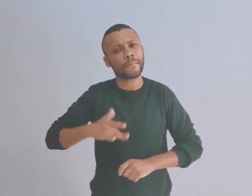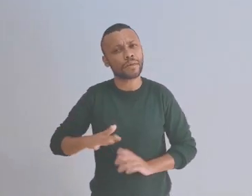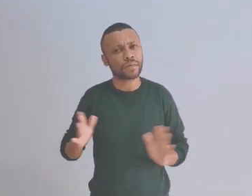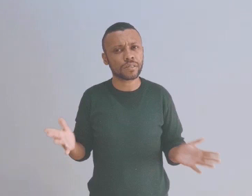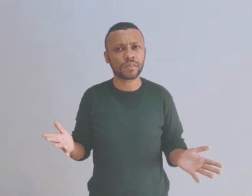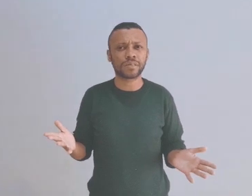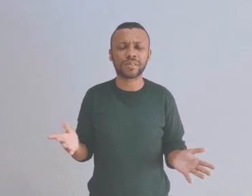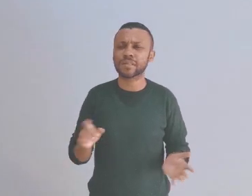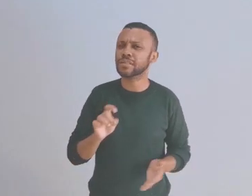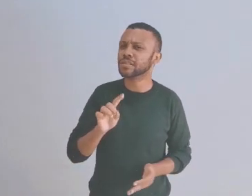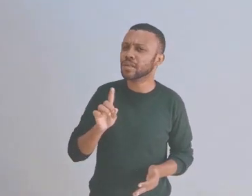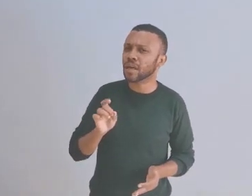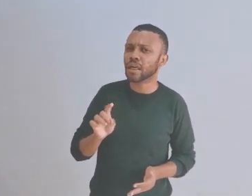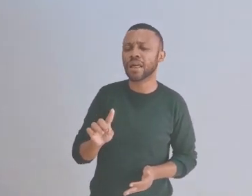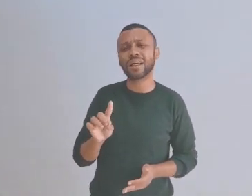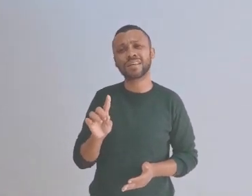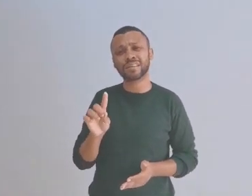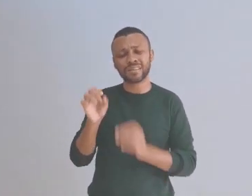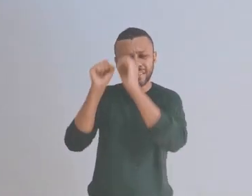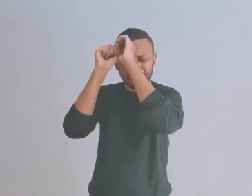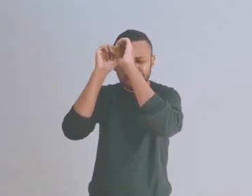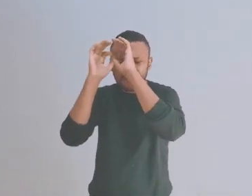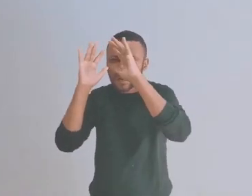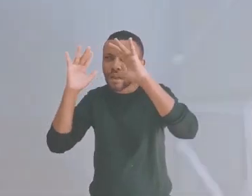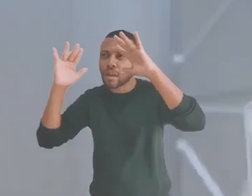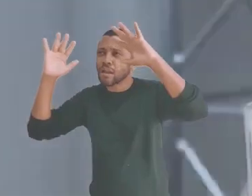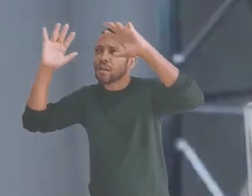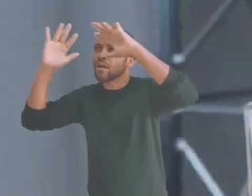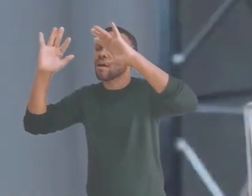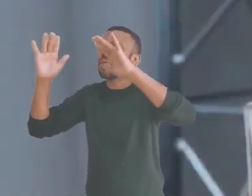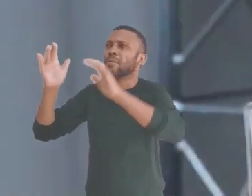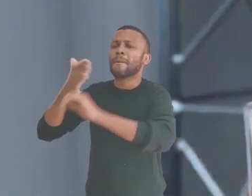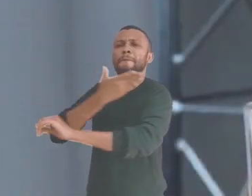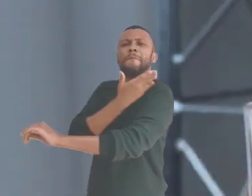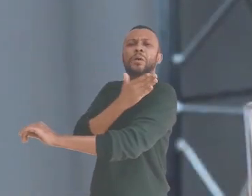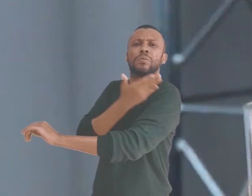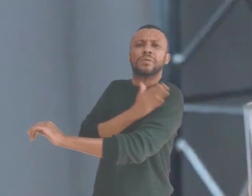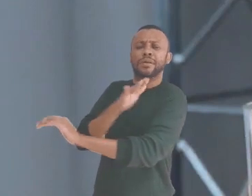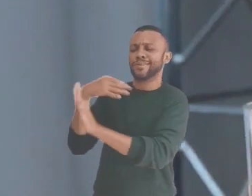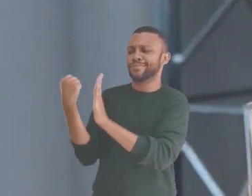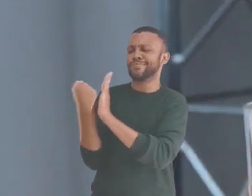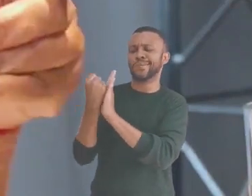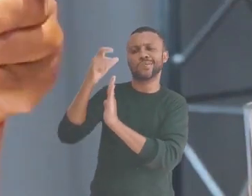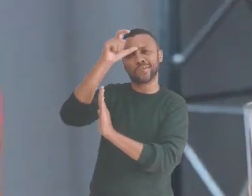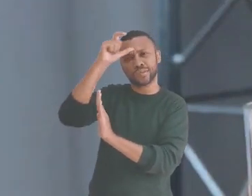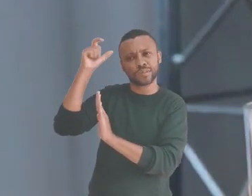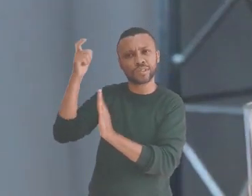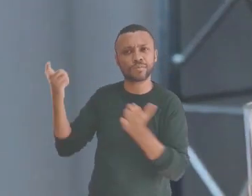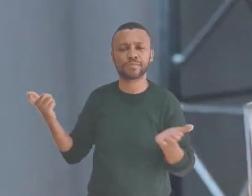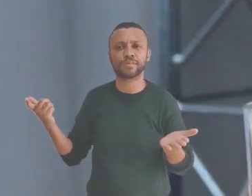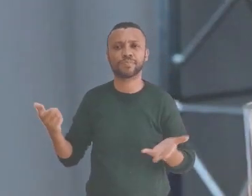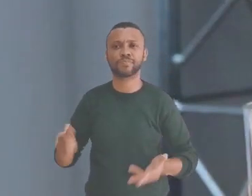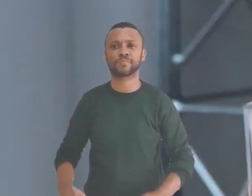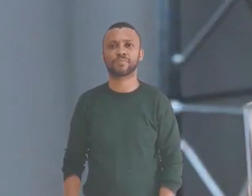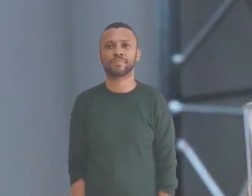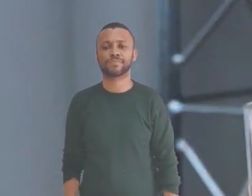crianças vão ter, cheio de preconceito. É nessa parte que eu insisto sempre, isso dói.